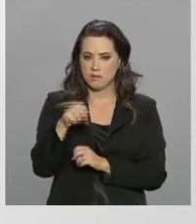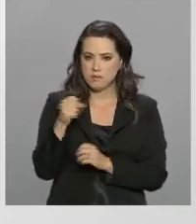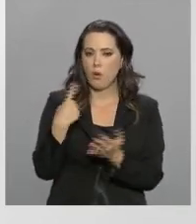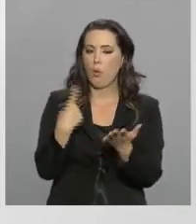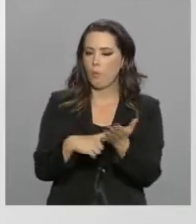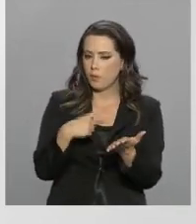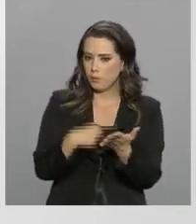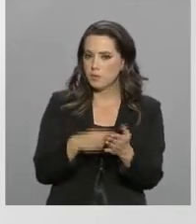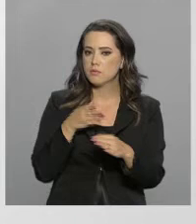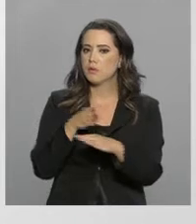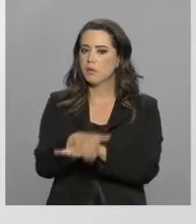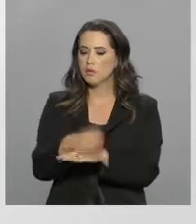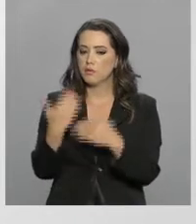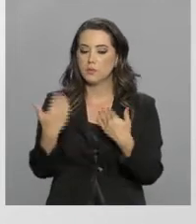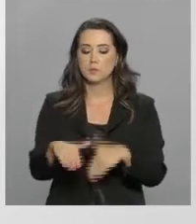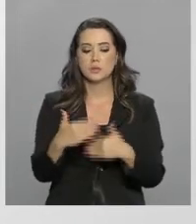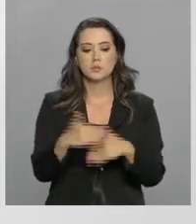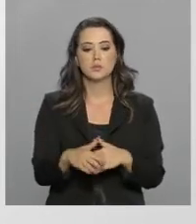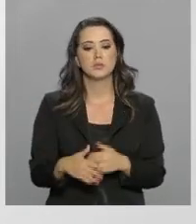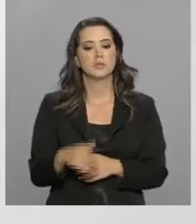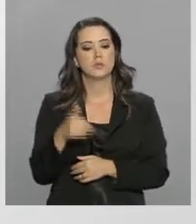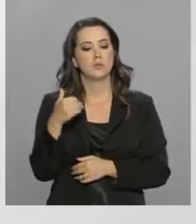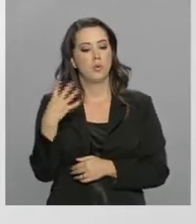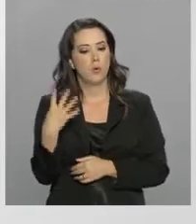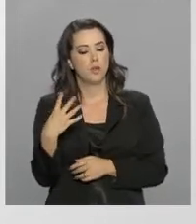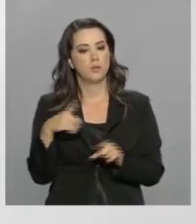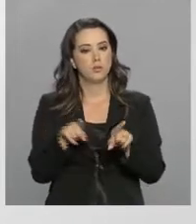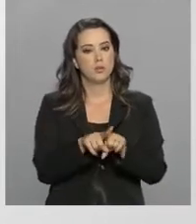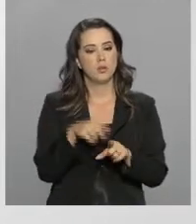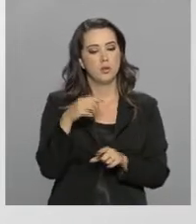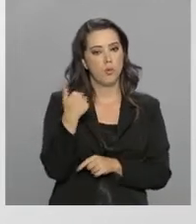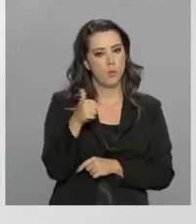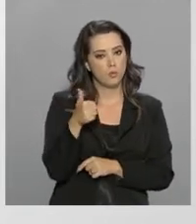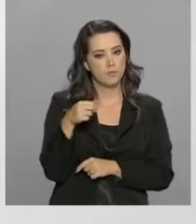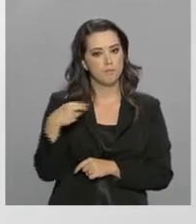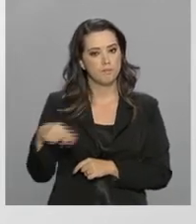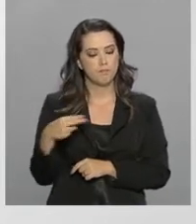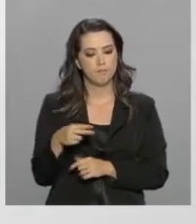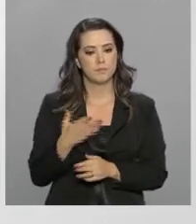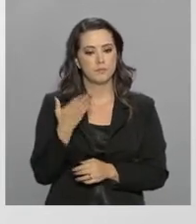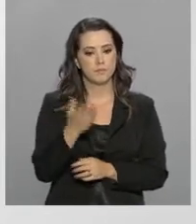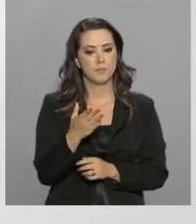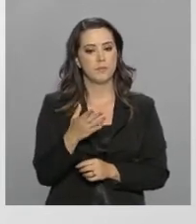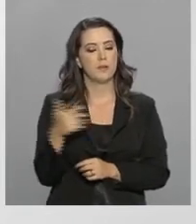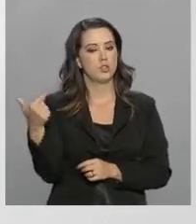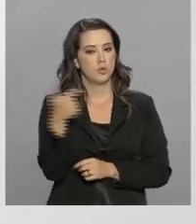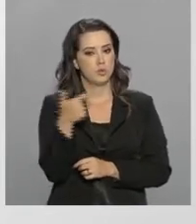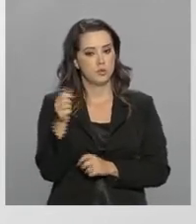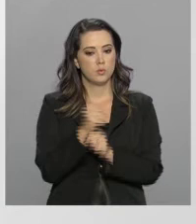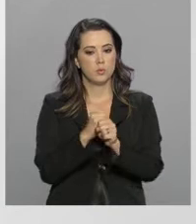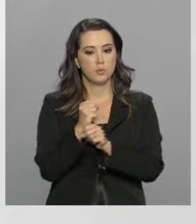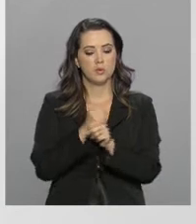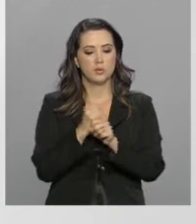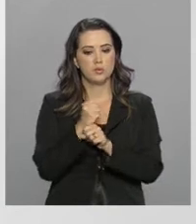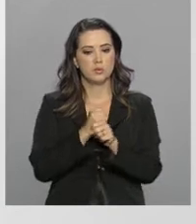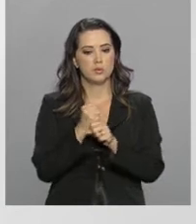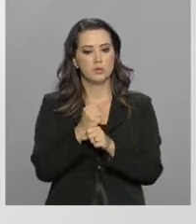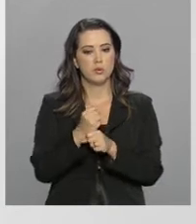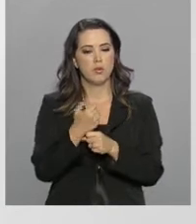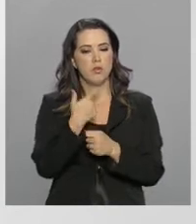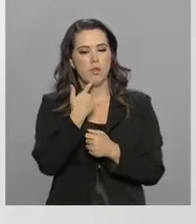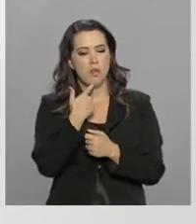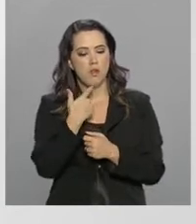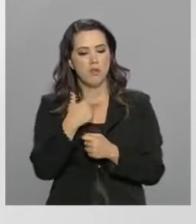confirmaram presença nas provas dos dias 4 e 11 de novembro este é o segundo ano em que as provas são aplicadas